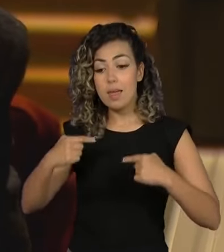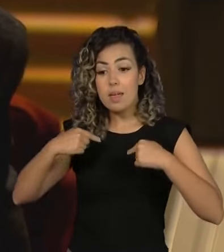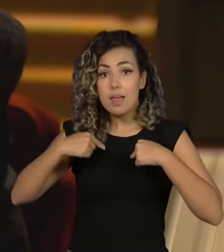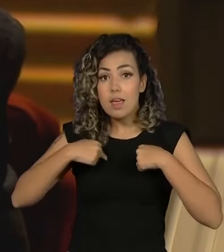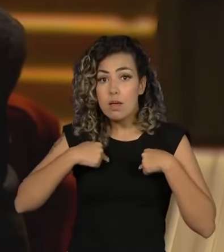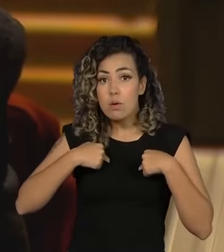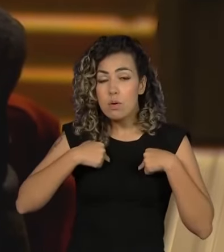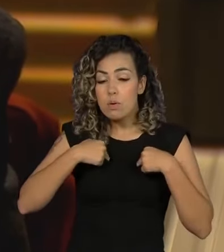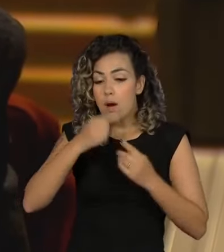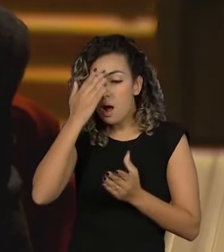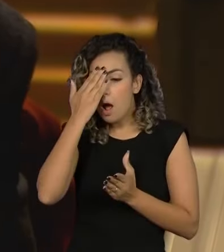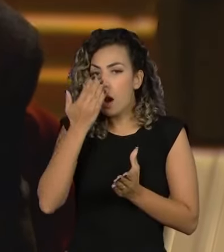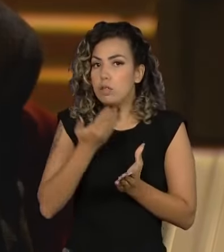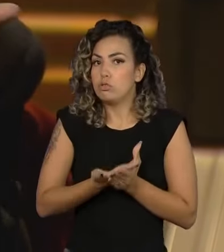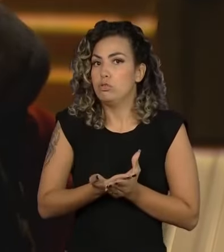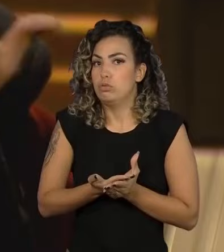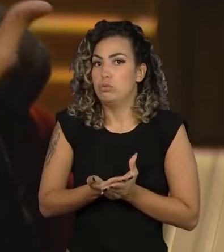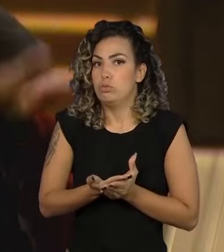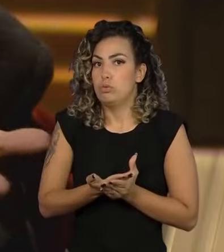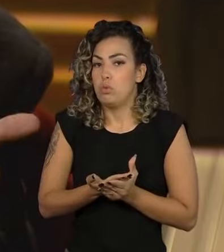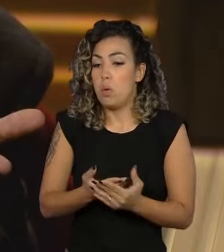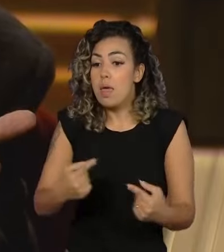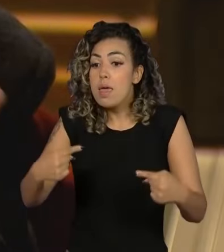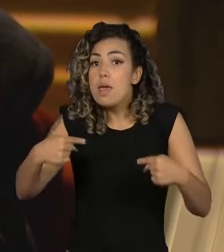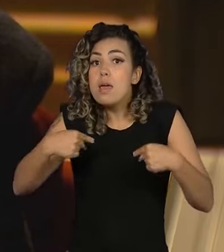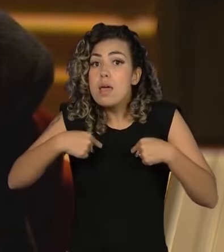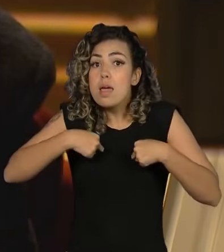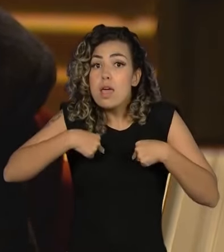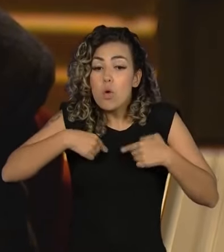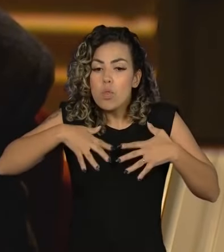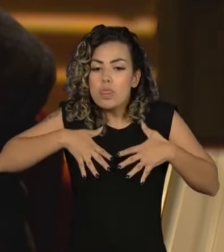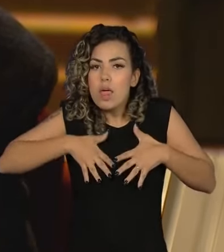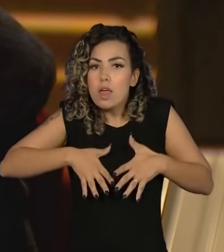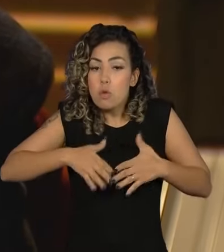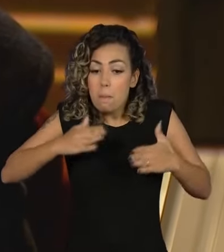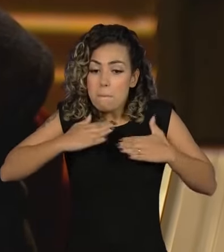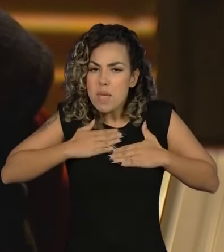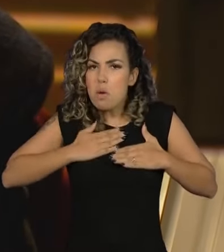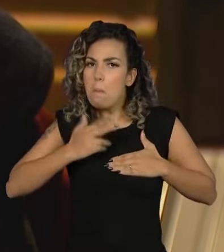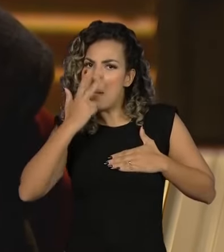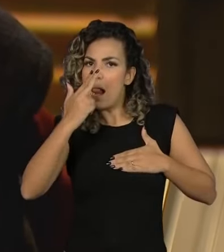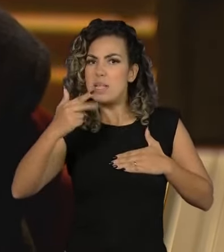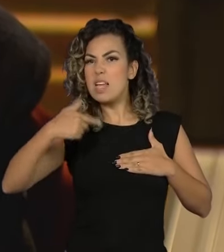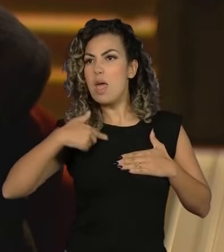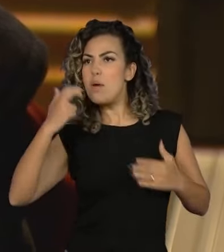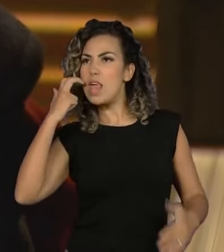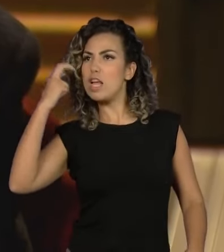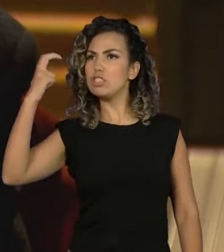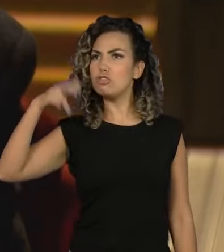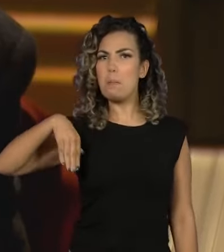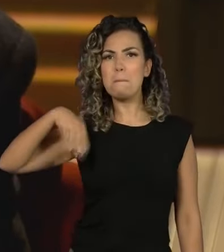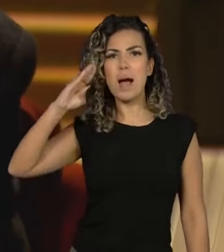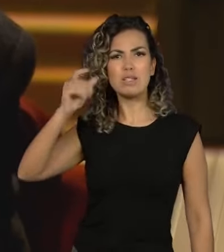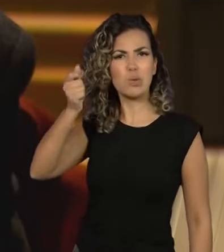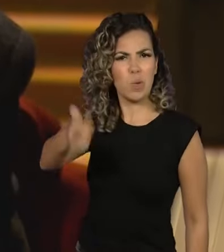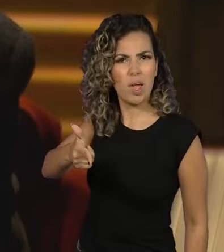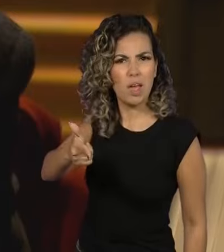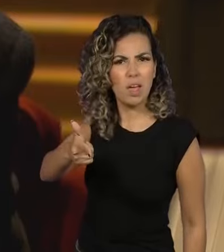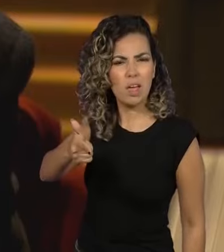competência intelectiva talmente superior à sua que eu tenha